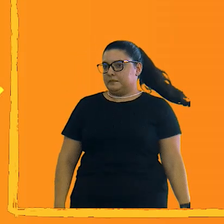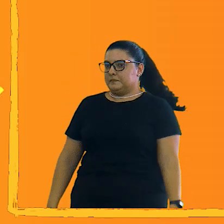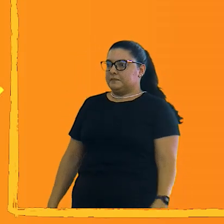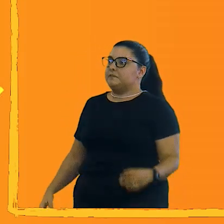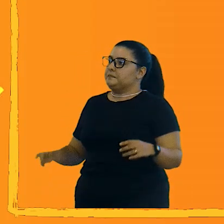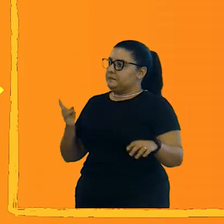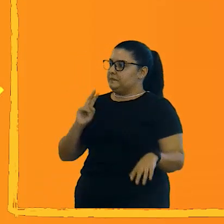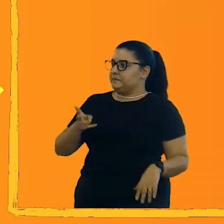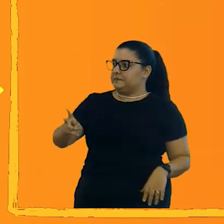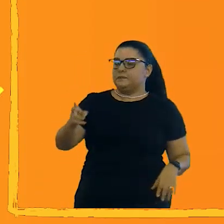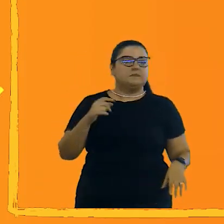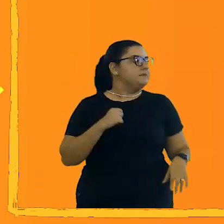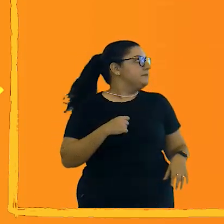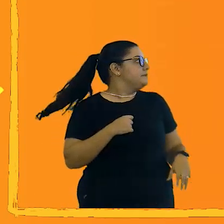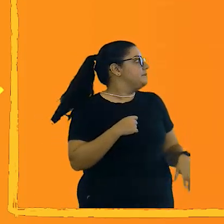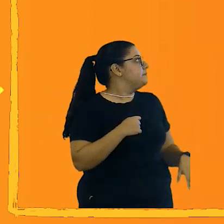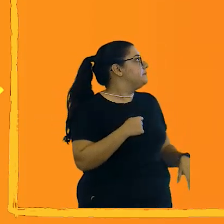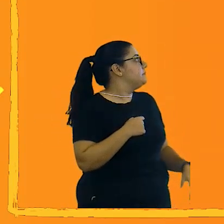sim